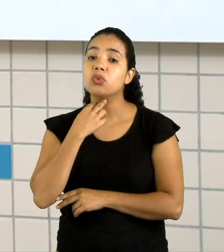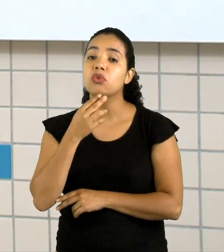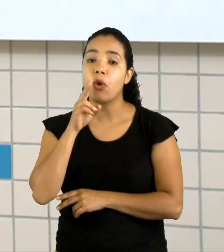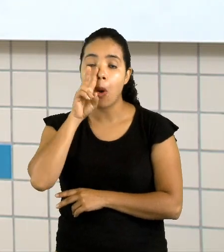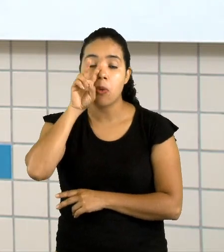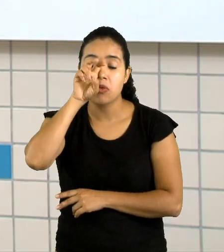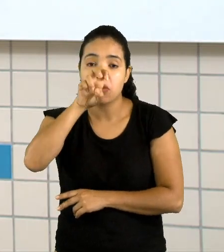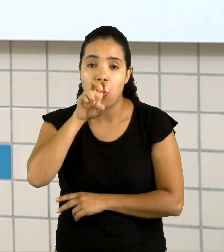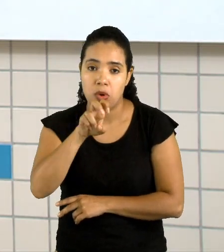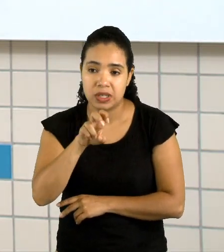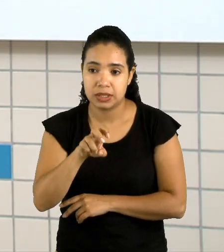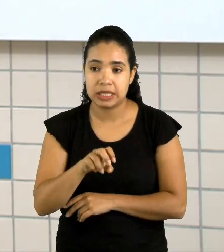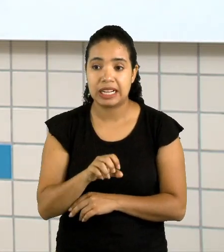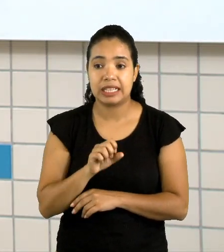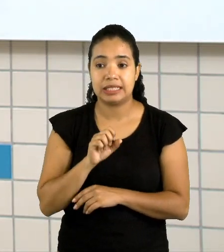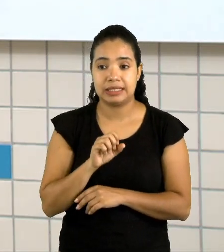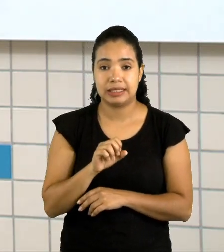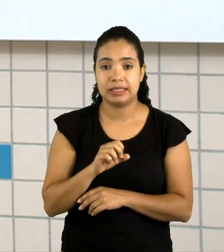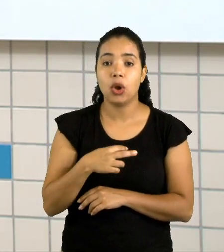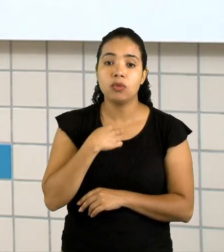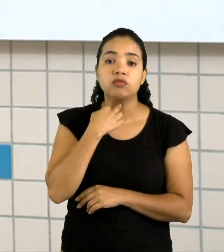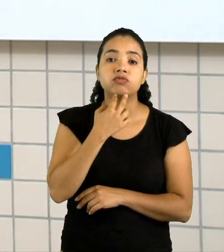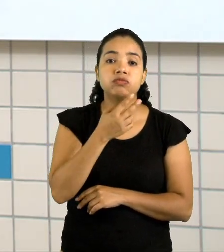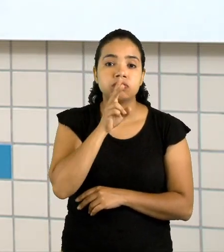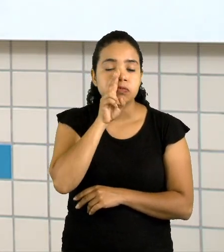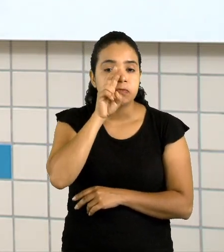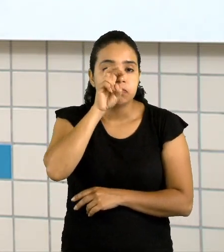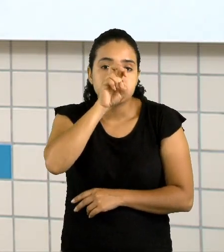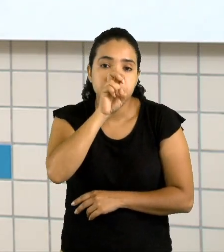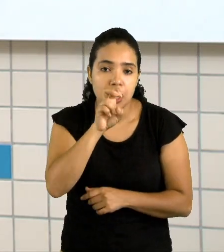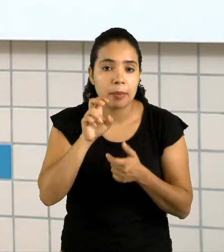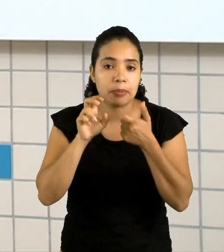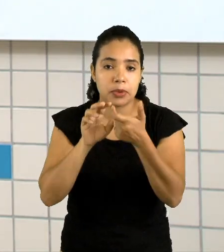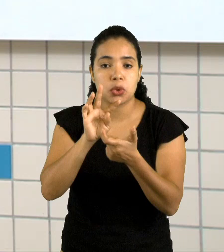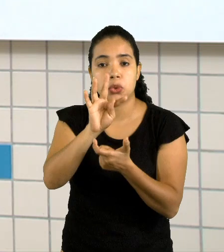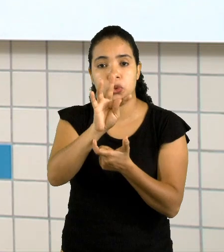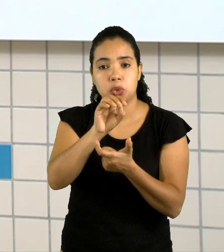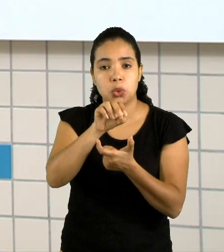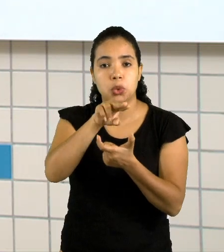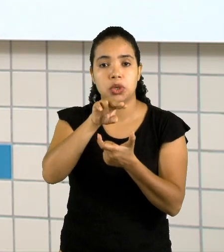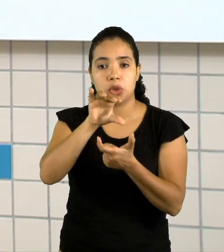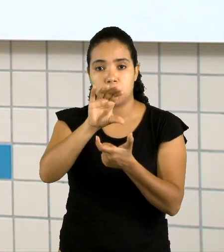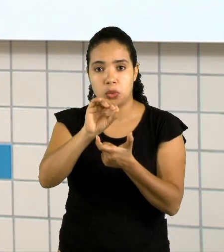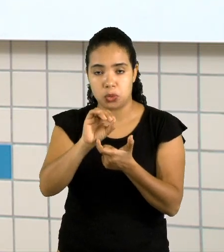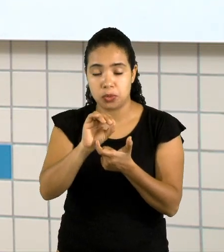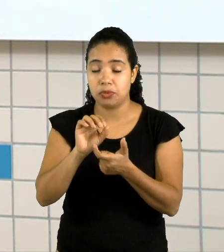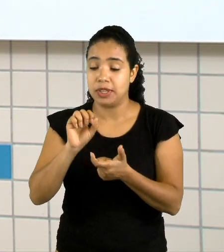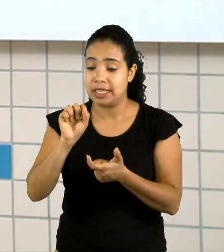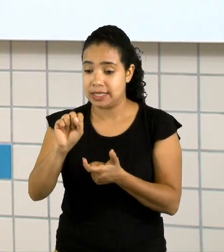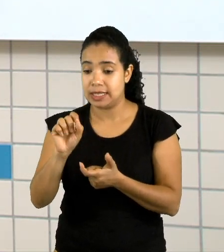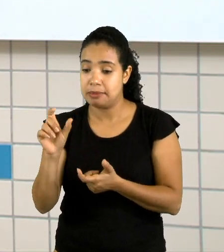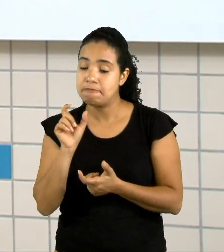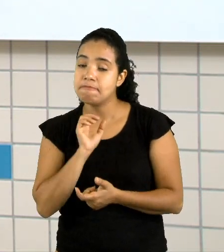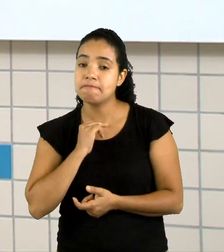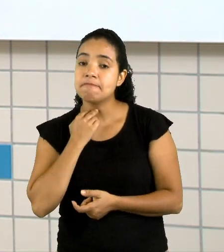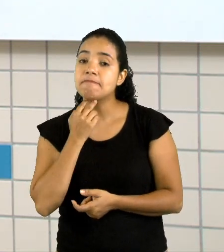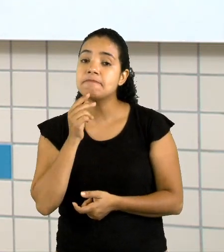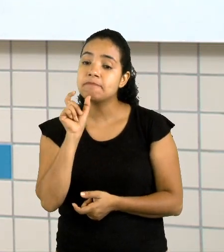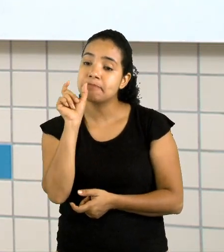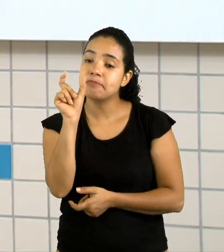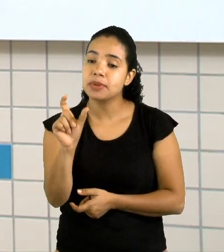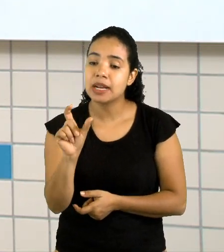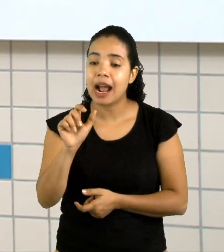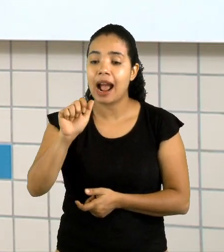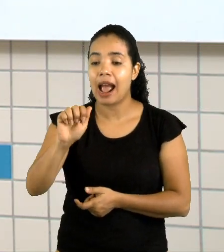tônico é quando a palavra tem um som forte. E monossílabo átono é quando tem o